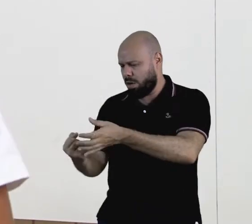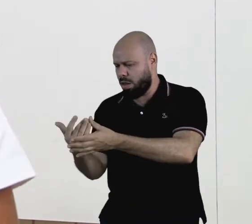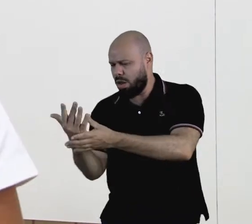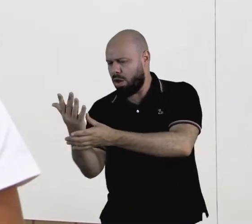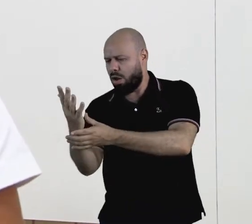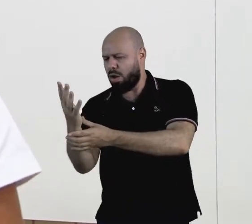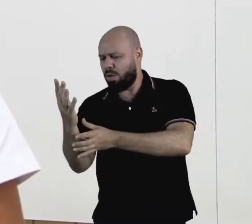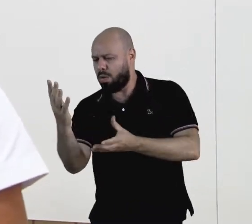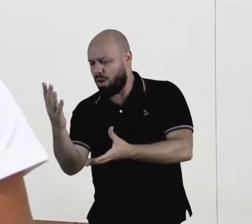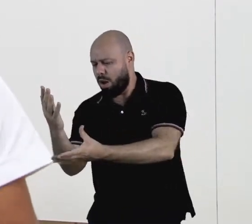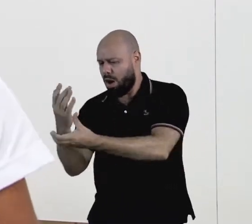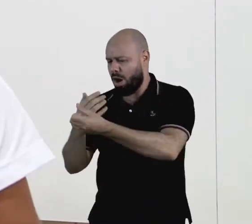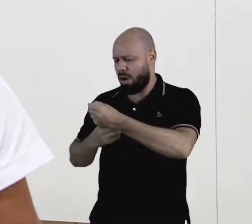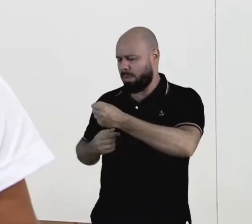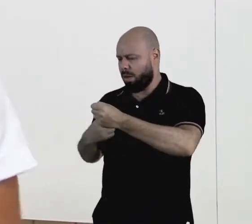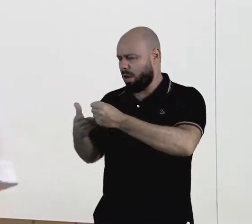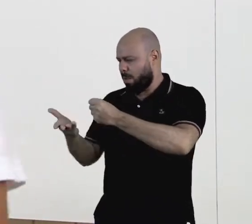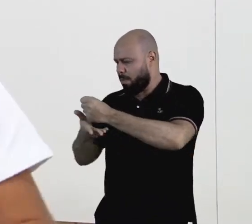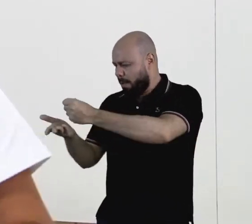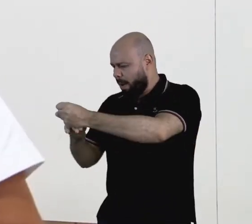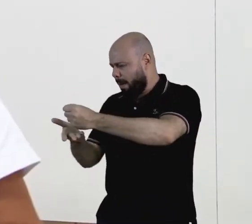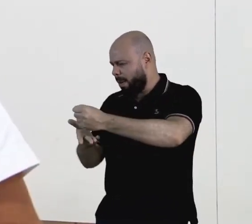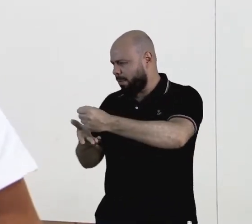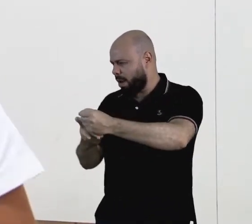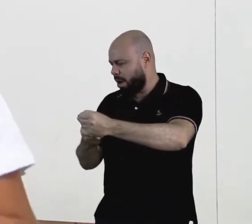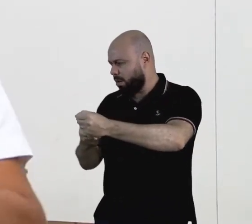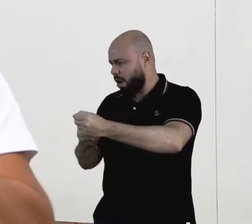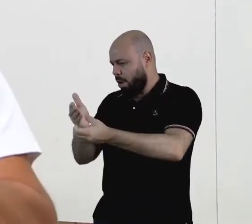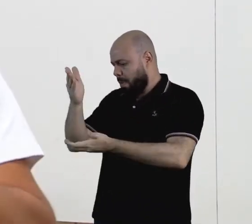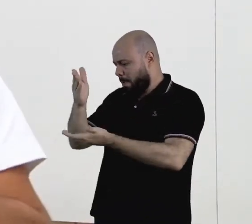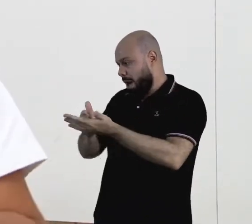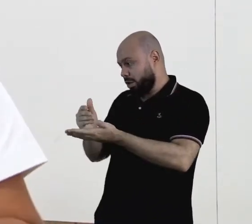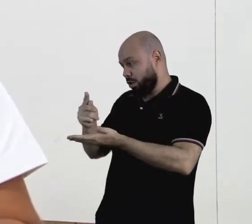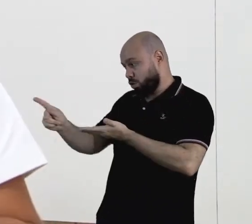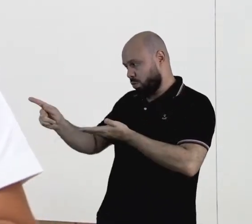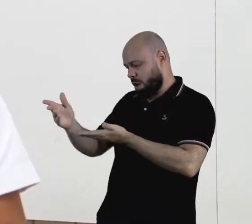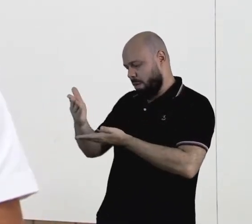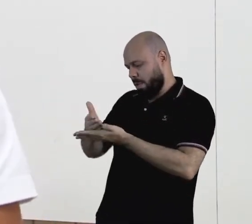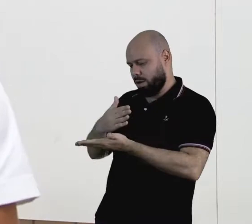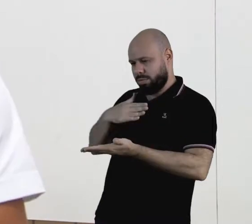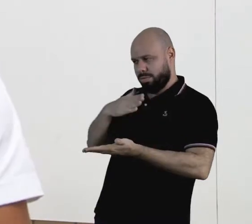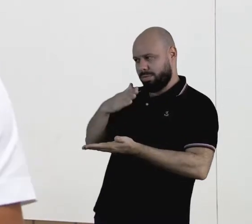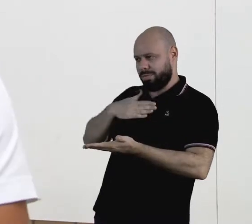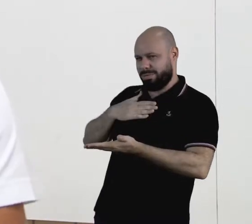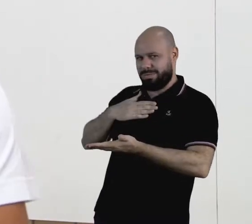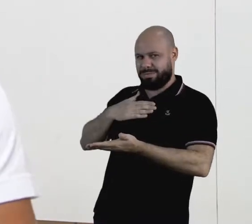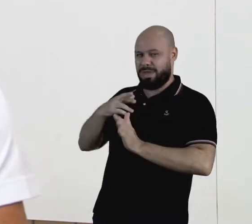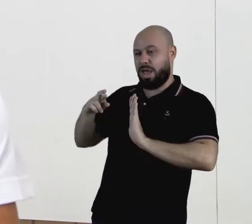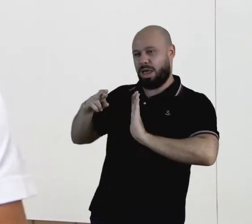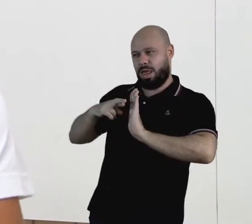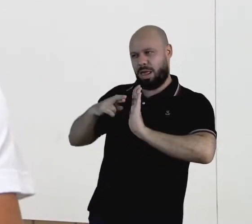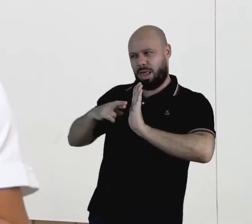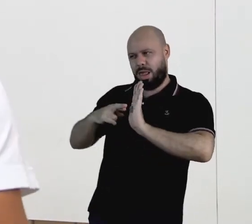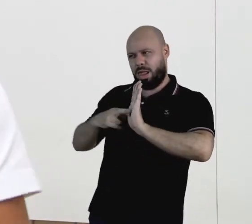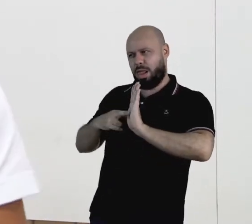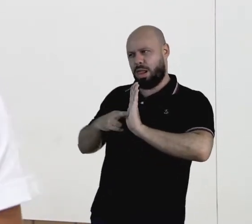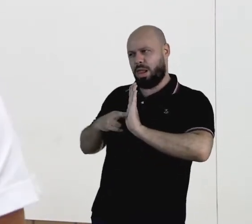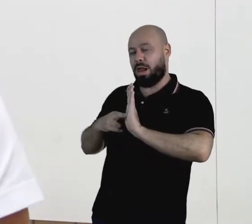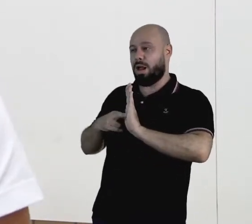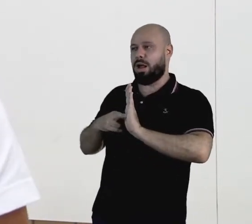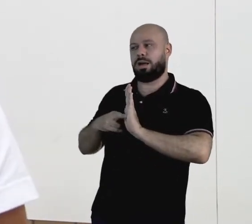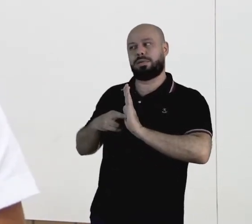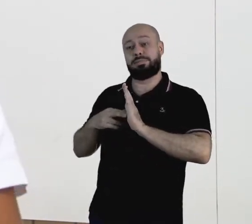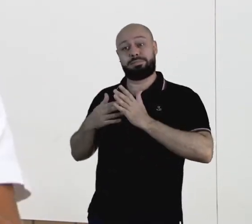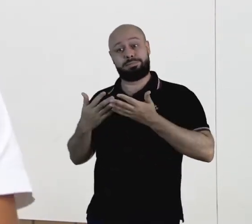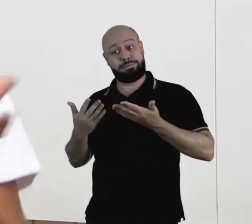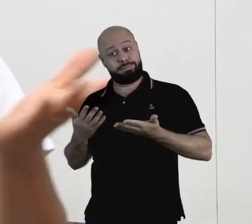meia produção, tudo o que você produz, uma parte é minha. No final das contas, essas regras não eram tão bem cumpridas